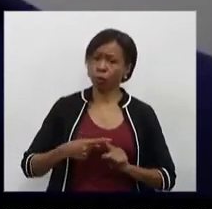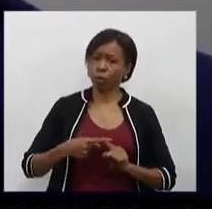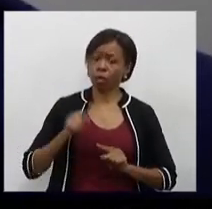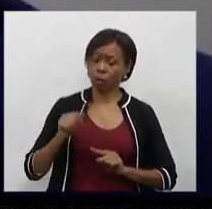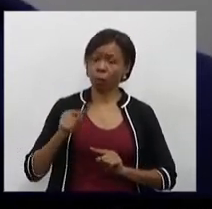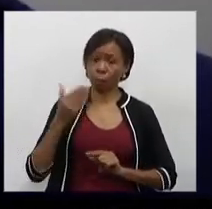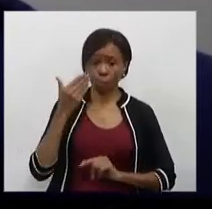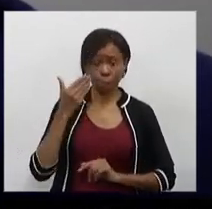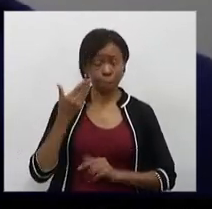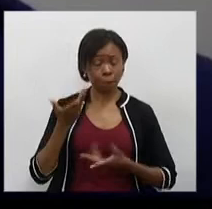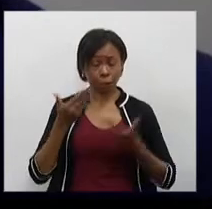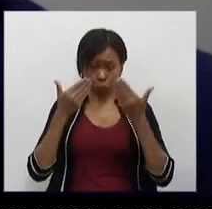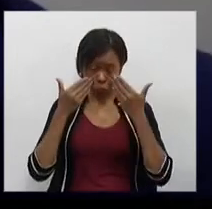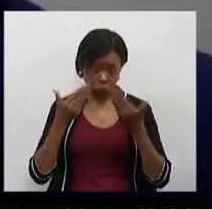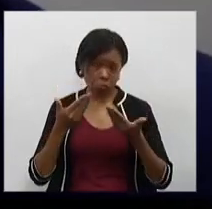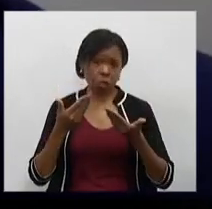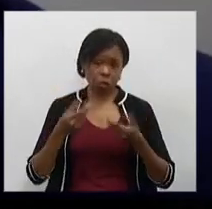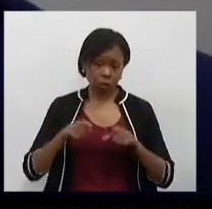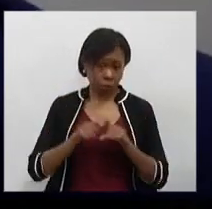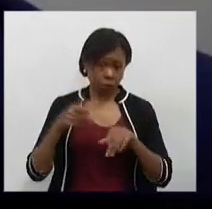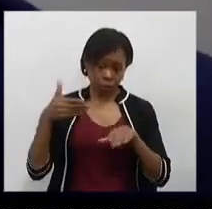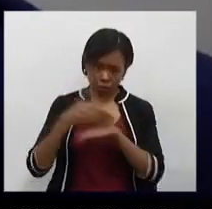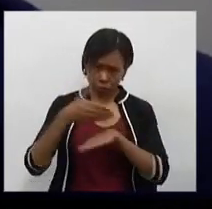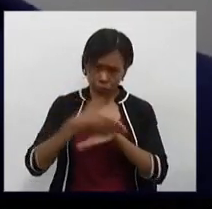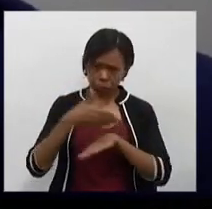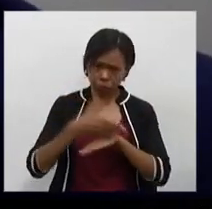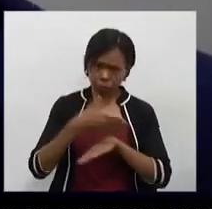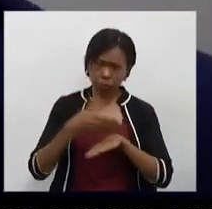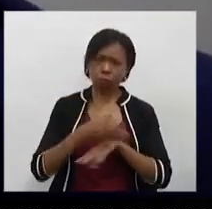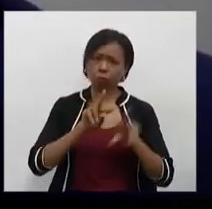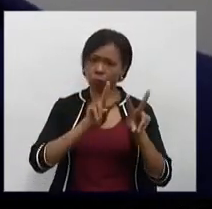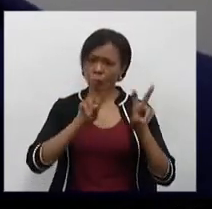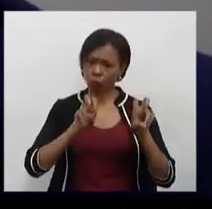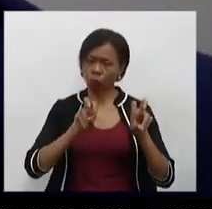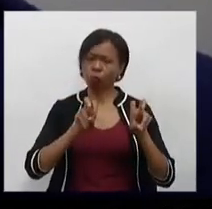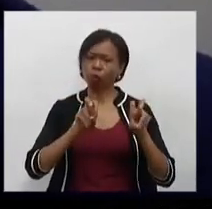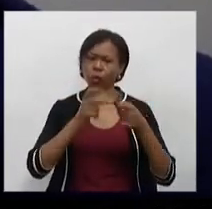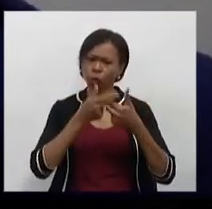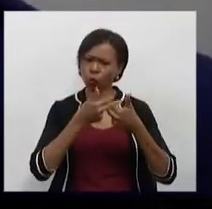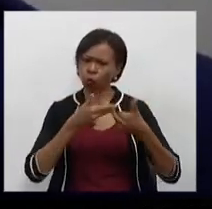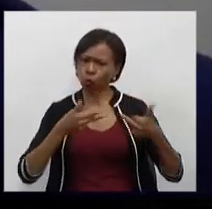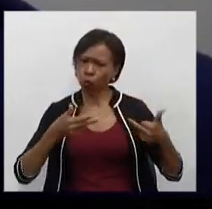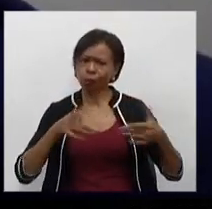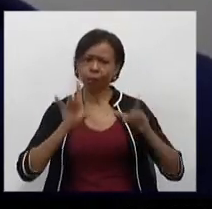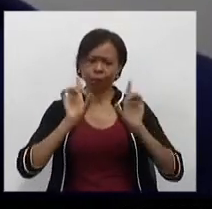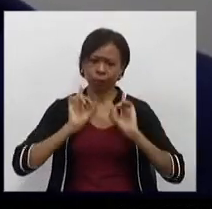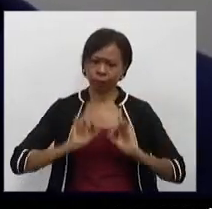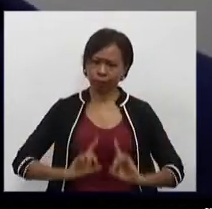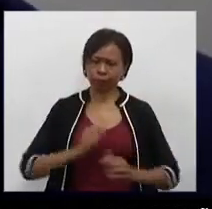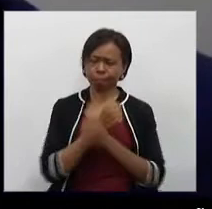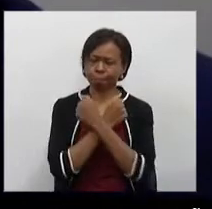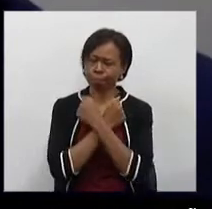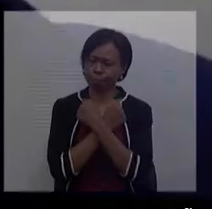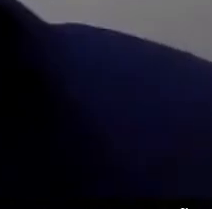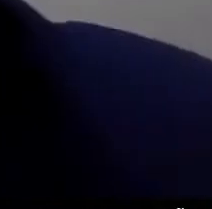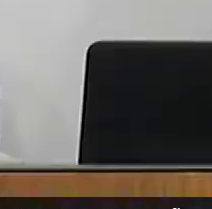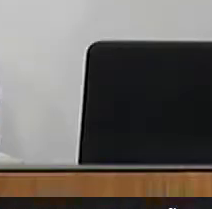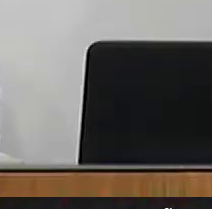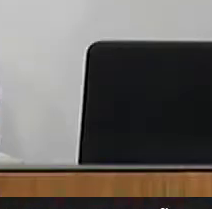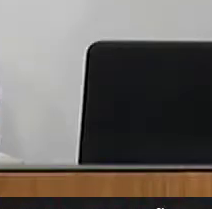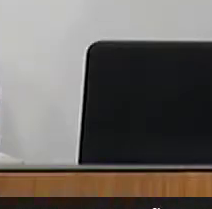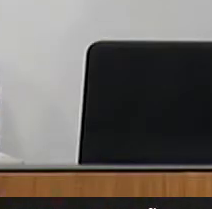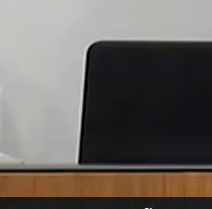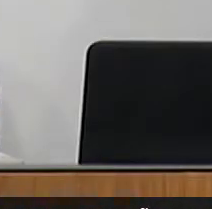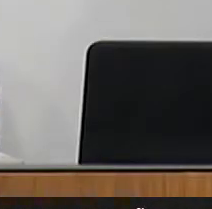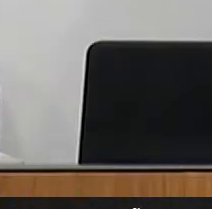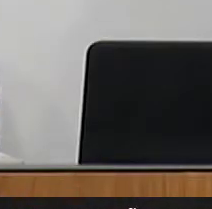presente também nessa causa, que é importante para todos os estados. Deixo aqui meu abraço a todos, muito obrigado. Muito